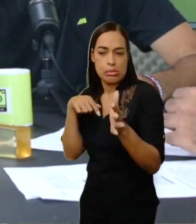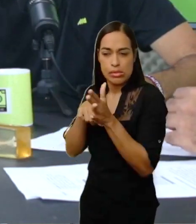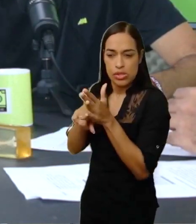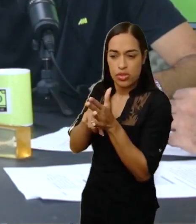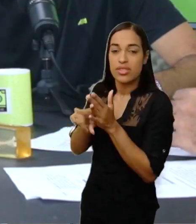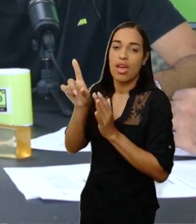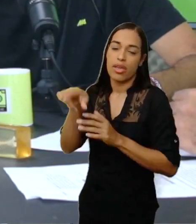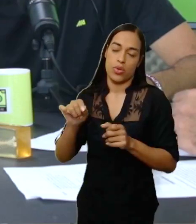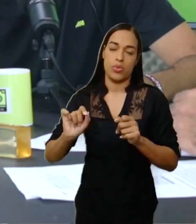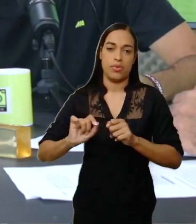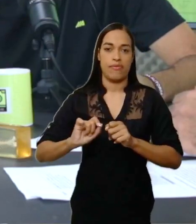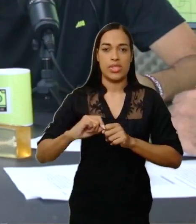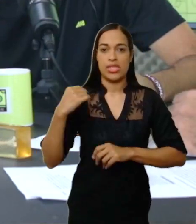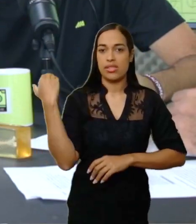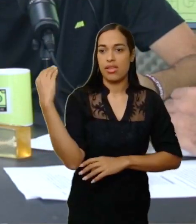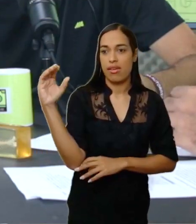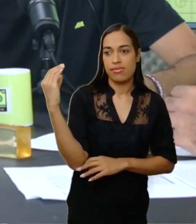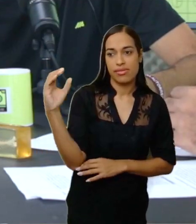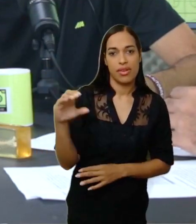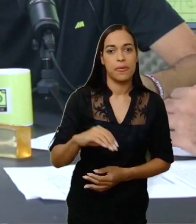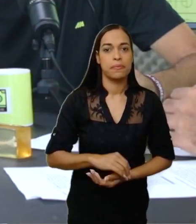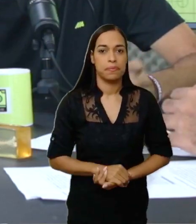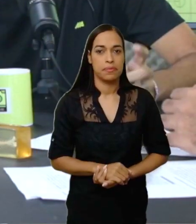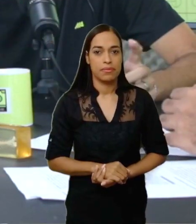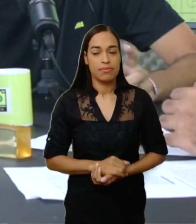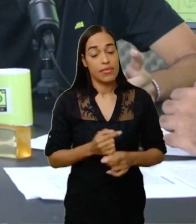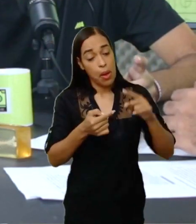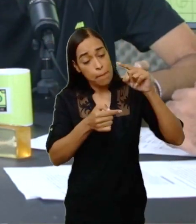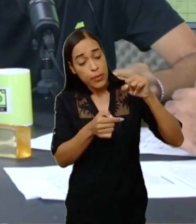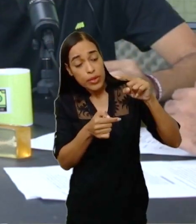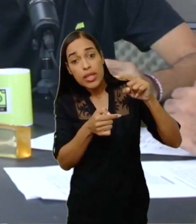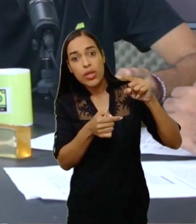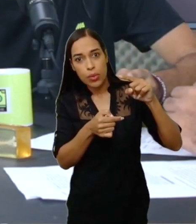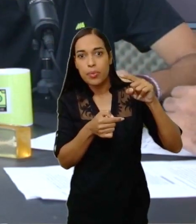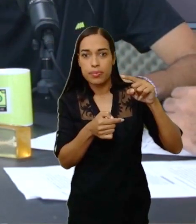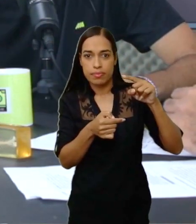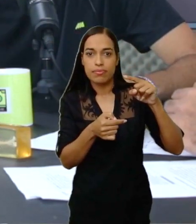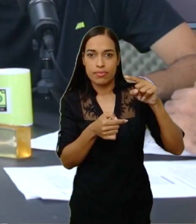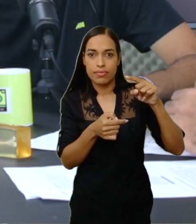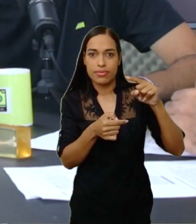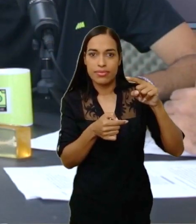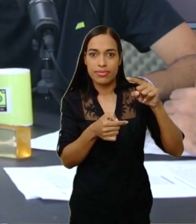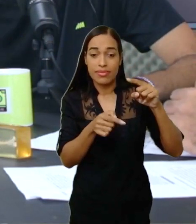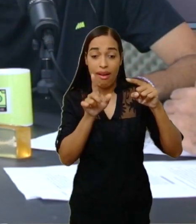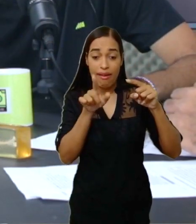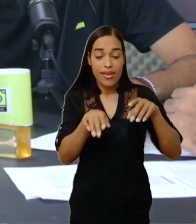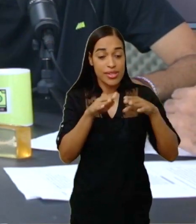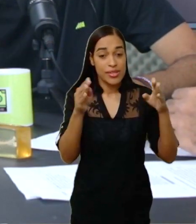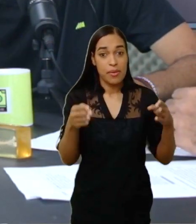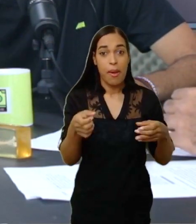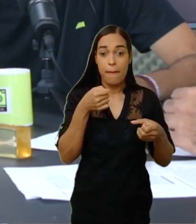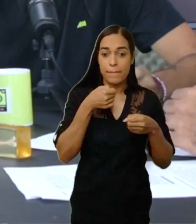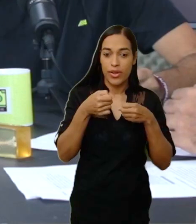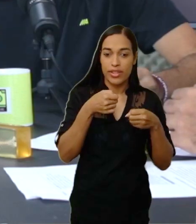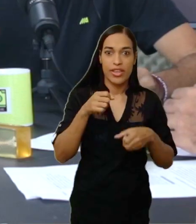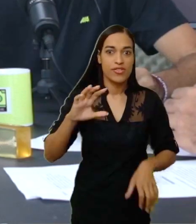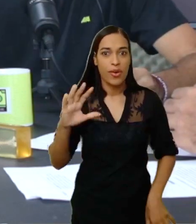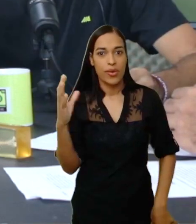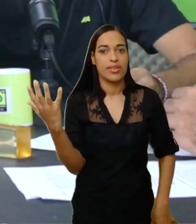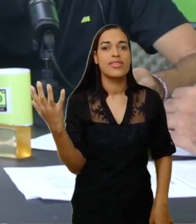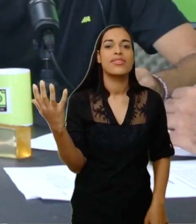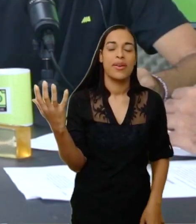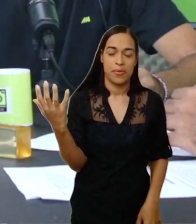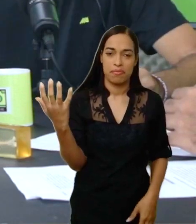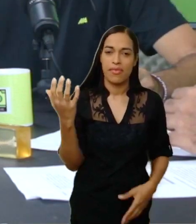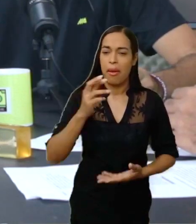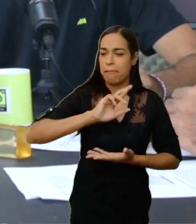é fazer ciência, sabe? E daquele potinho de maionese, esse podcast aconteceu. Reações em cadeias, né?